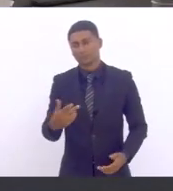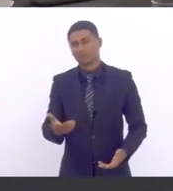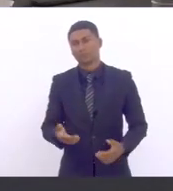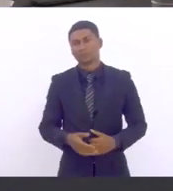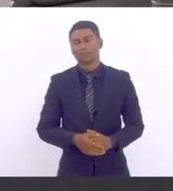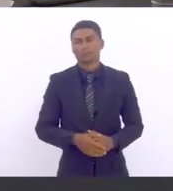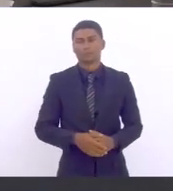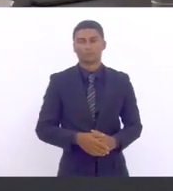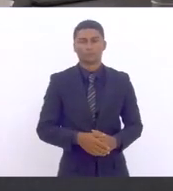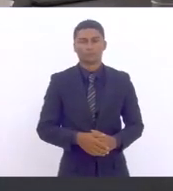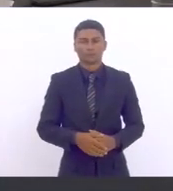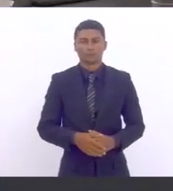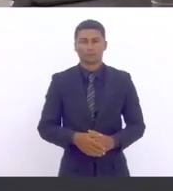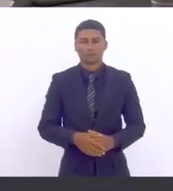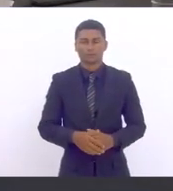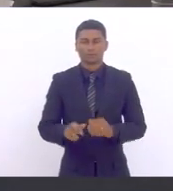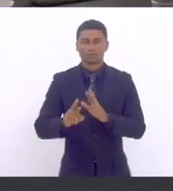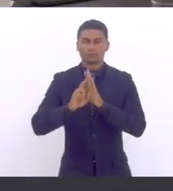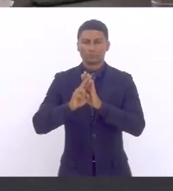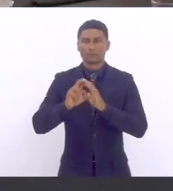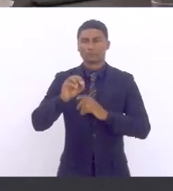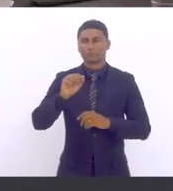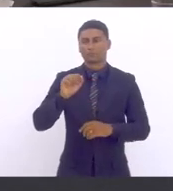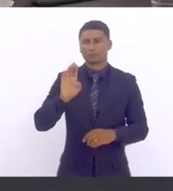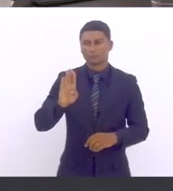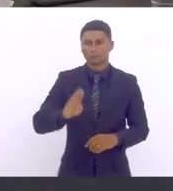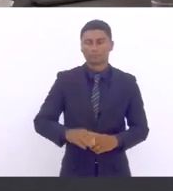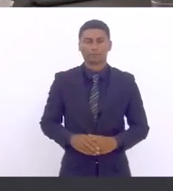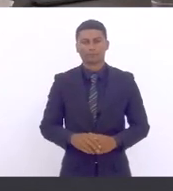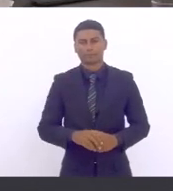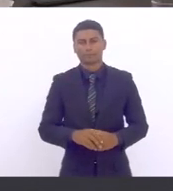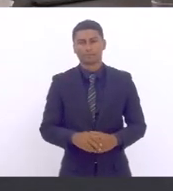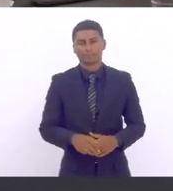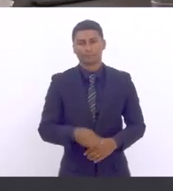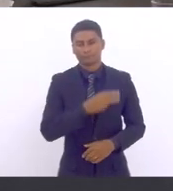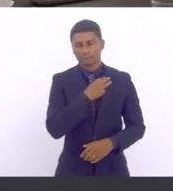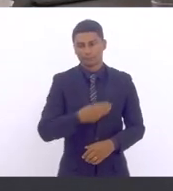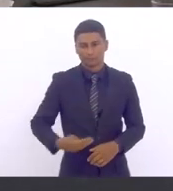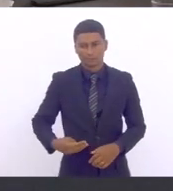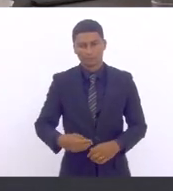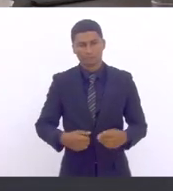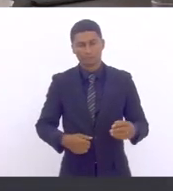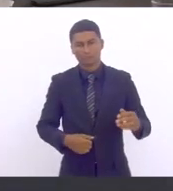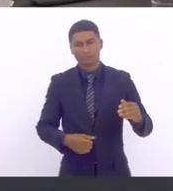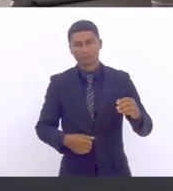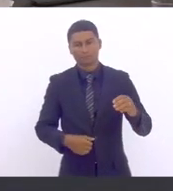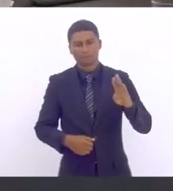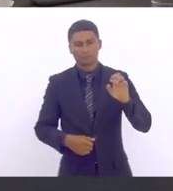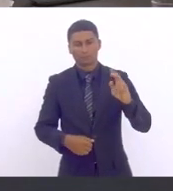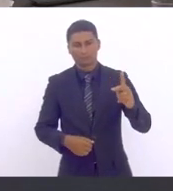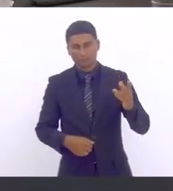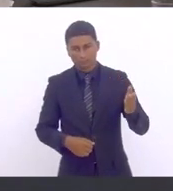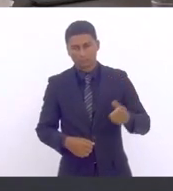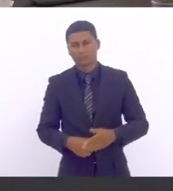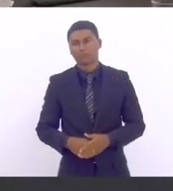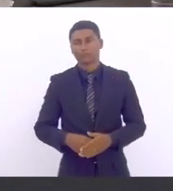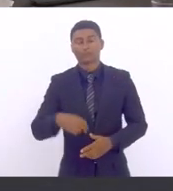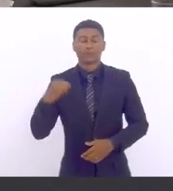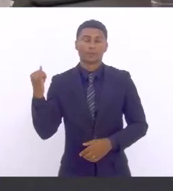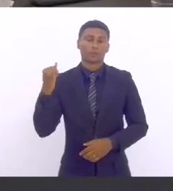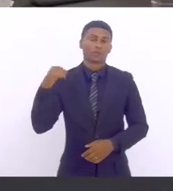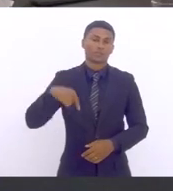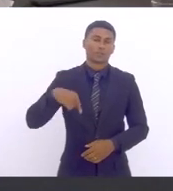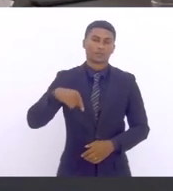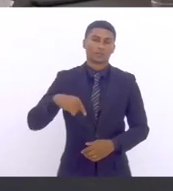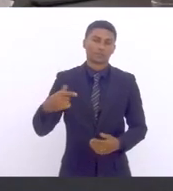Ministério Público, os representantes da OAB, o ilustre comandante do BEP. Eu acho muito importante esse espaço e